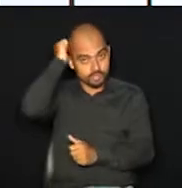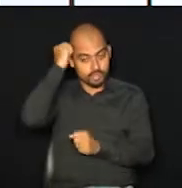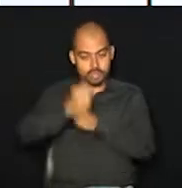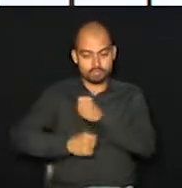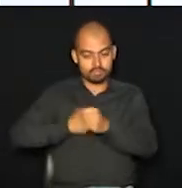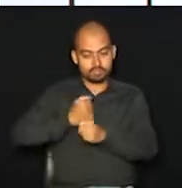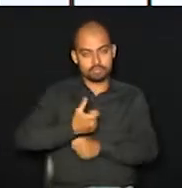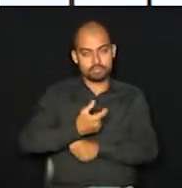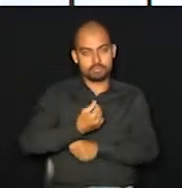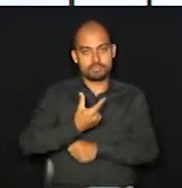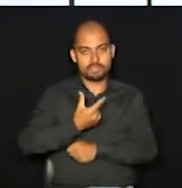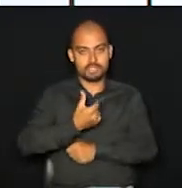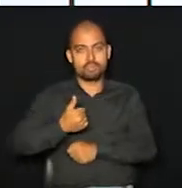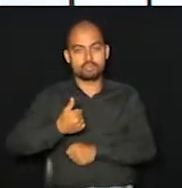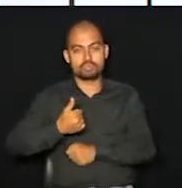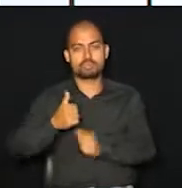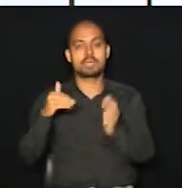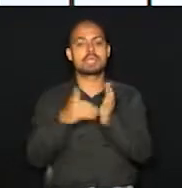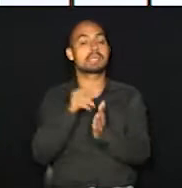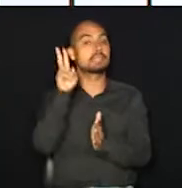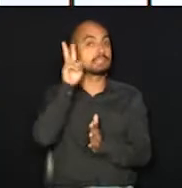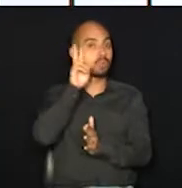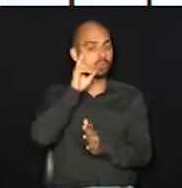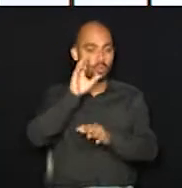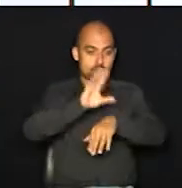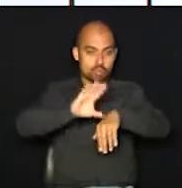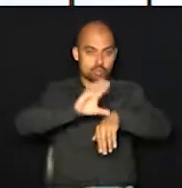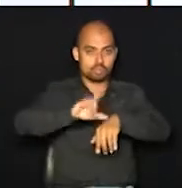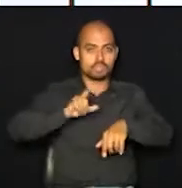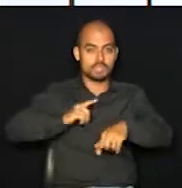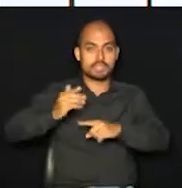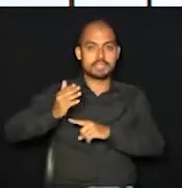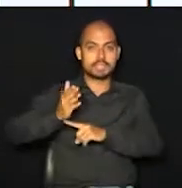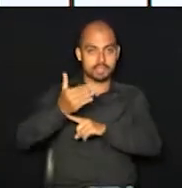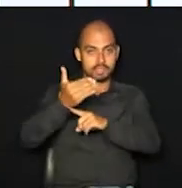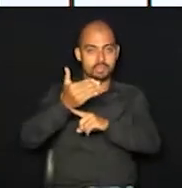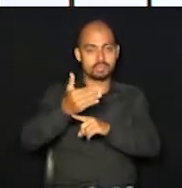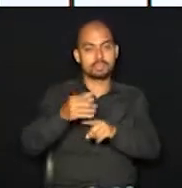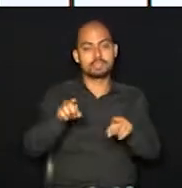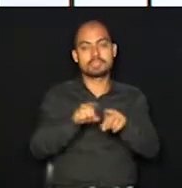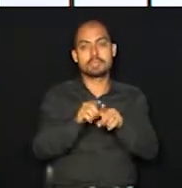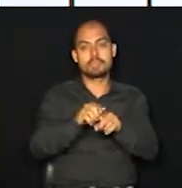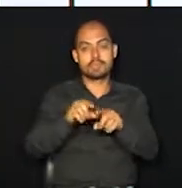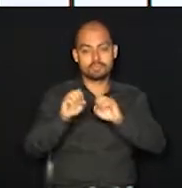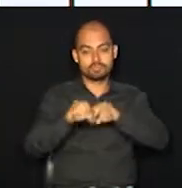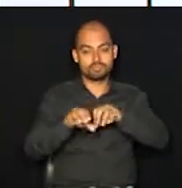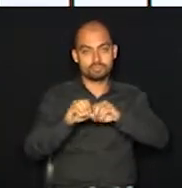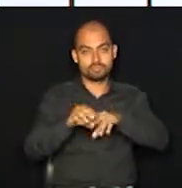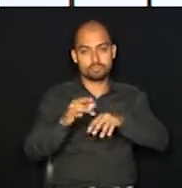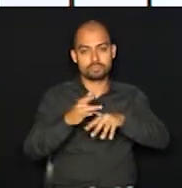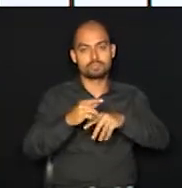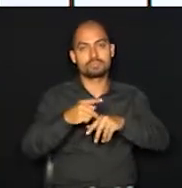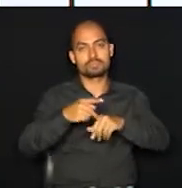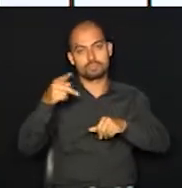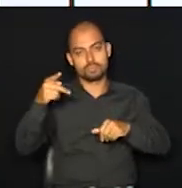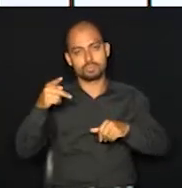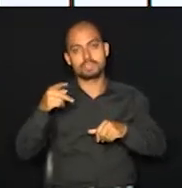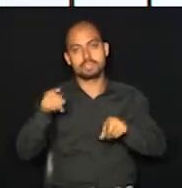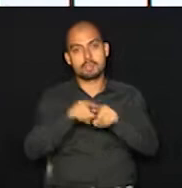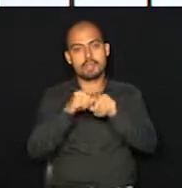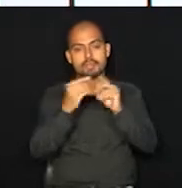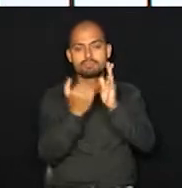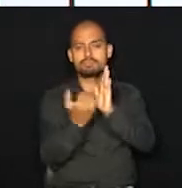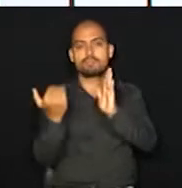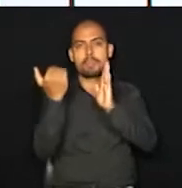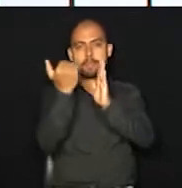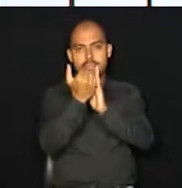dessas unidades até segunda-feira. São cursos técnicos e também especialização, além, claro, do curso superior.